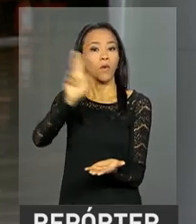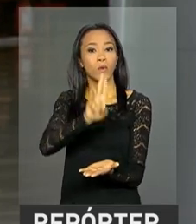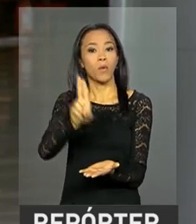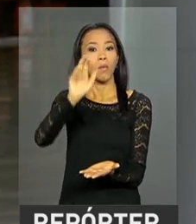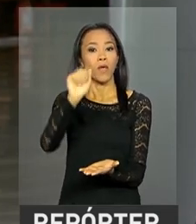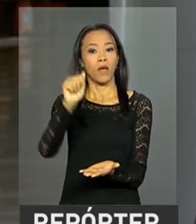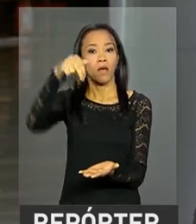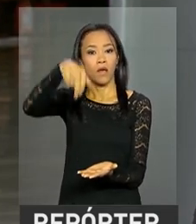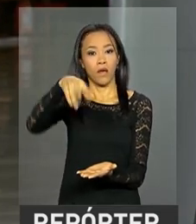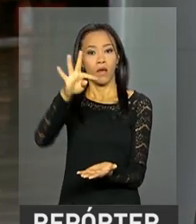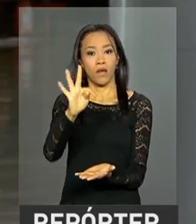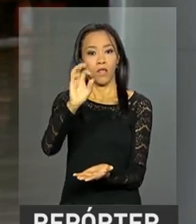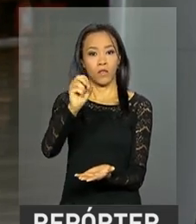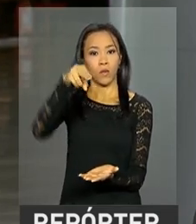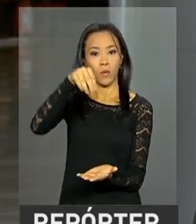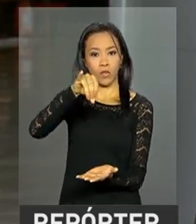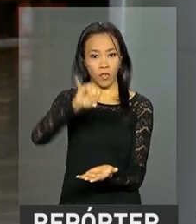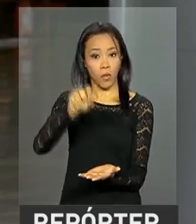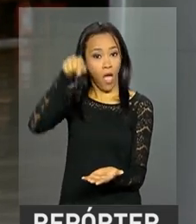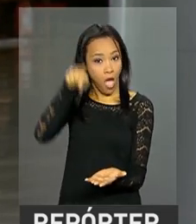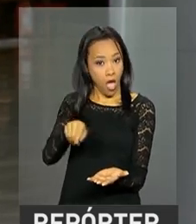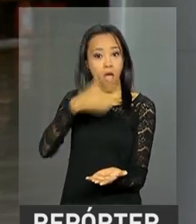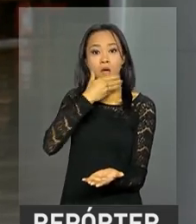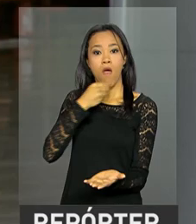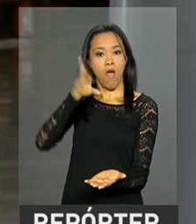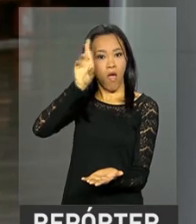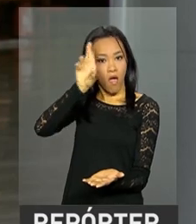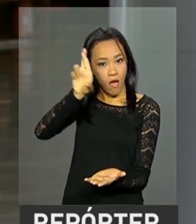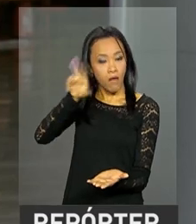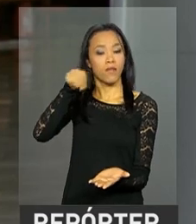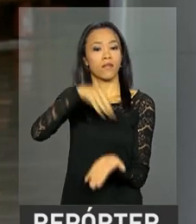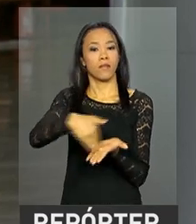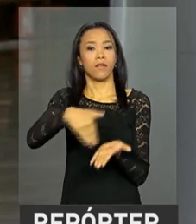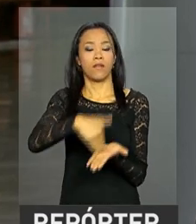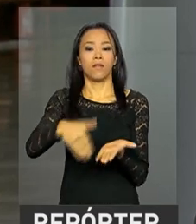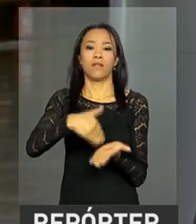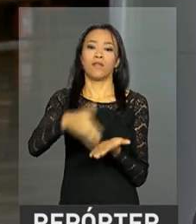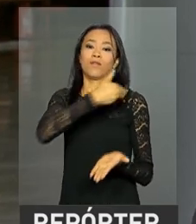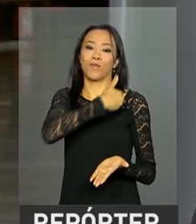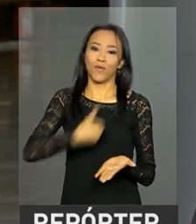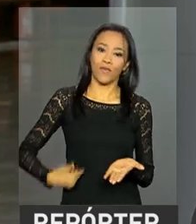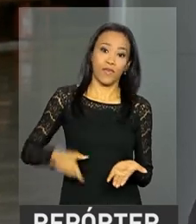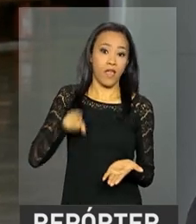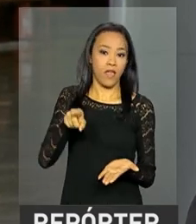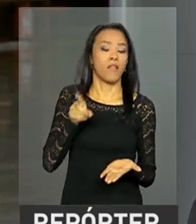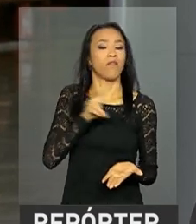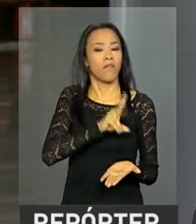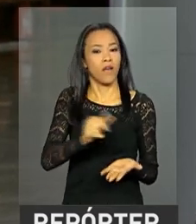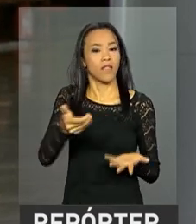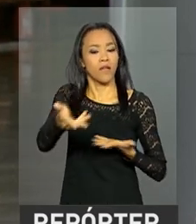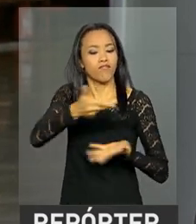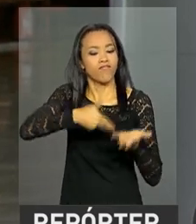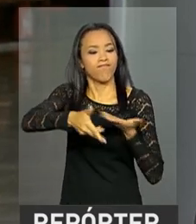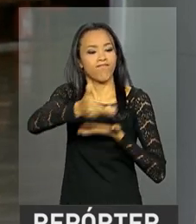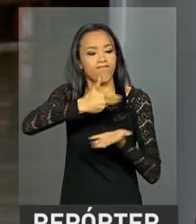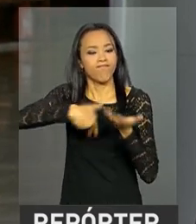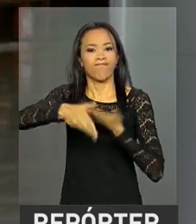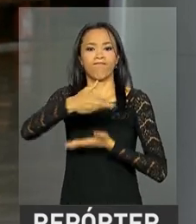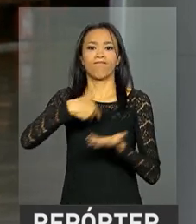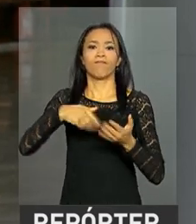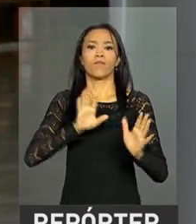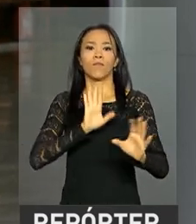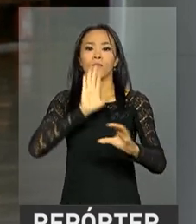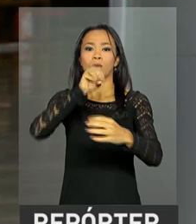Imbassaí ele que vai comandar então a secretaria de governo que tem a principal função de conduzir o diálogo do Poder Executivo com o